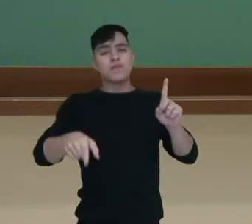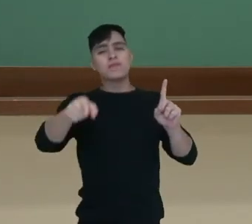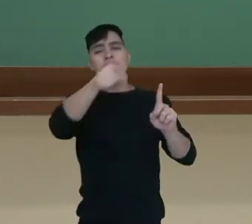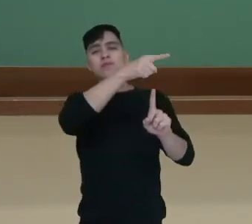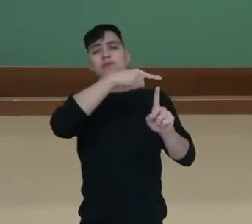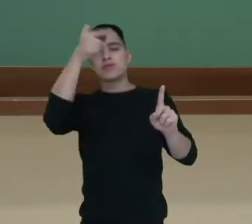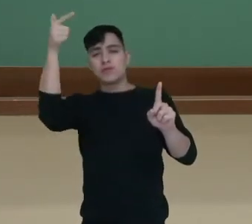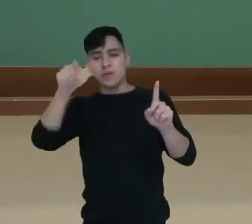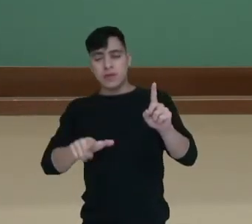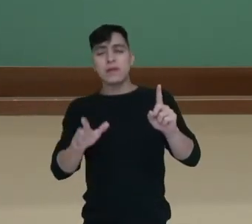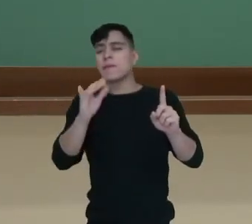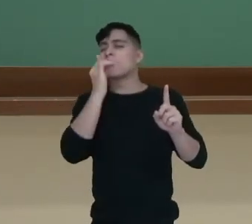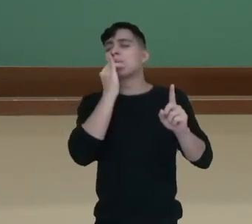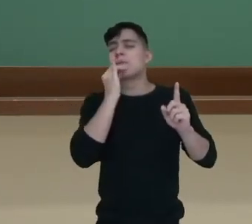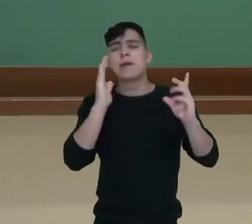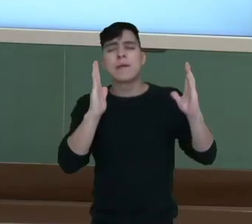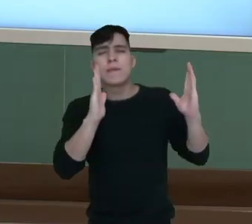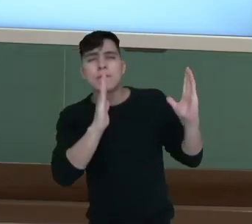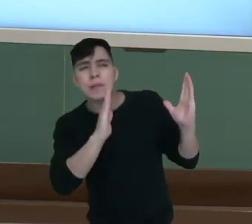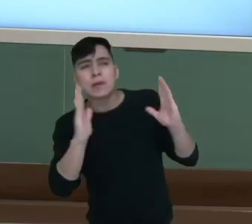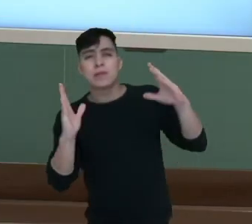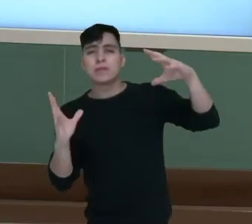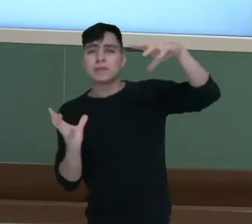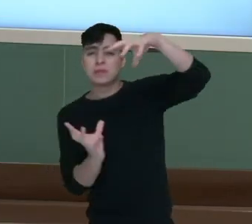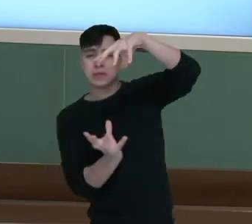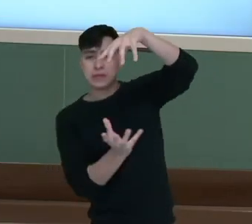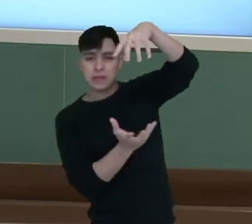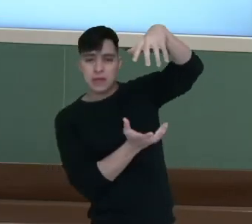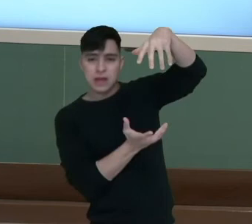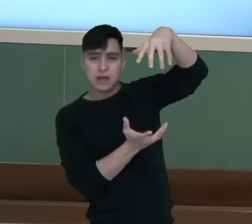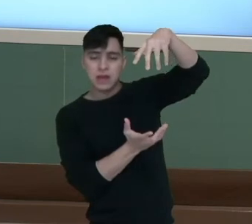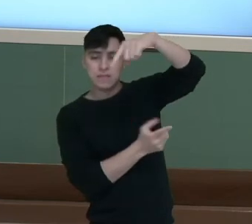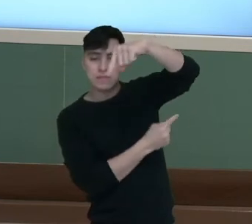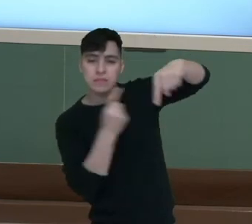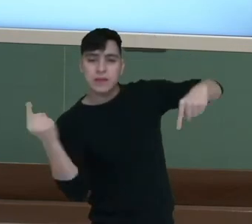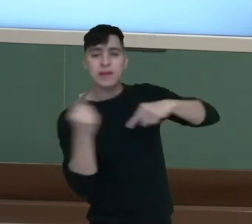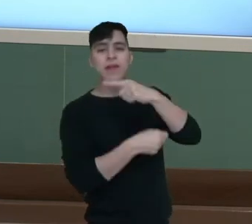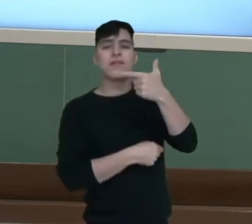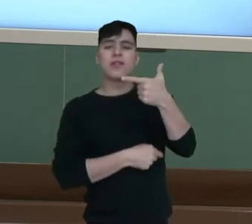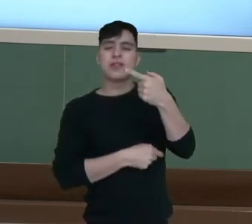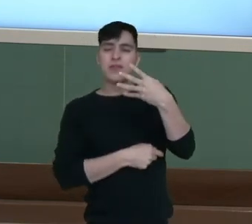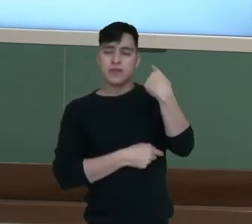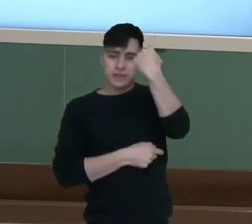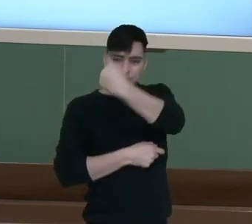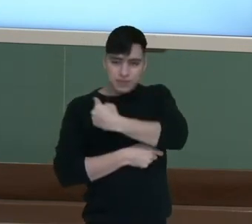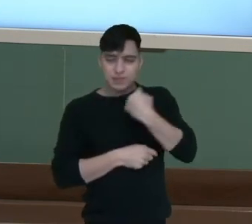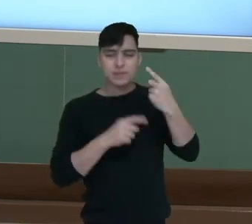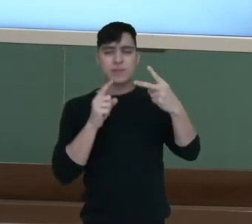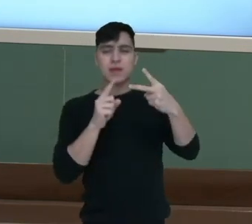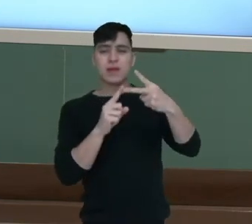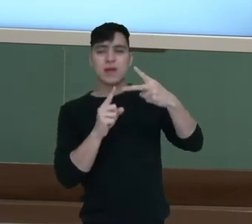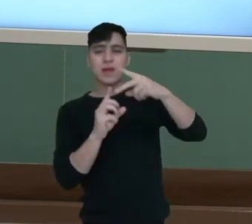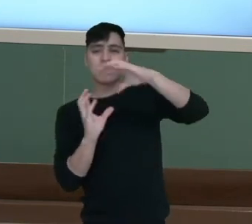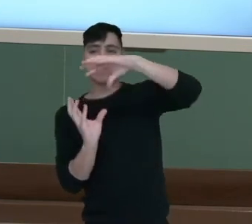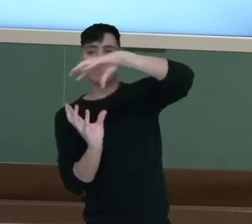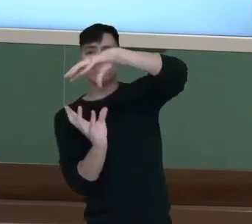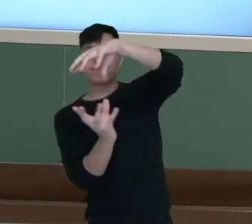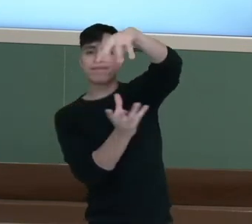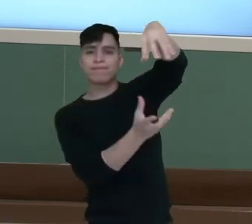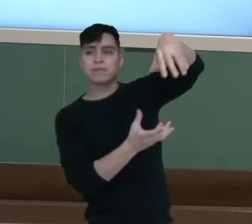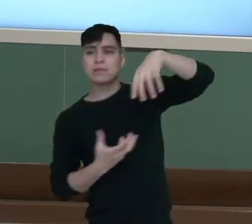de rotação da Terra? Você sabe, 24 horas. Qual é o período de translação da